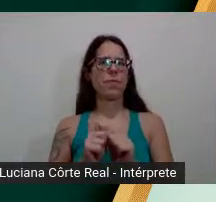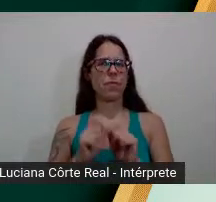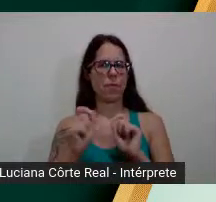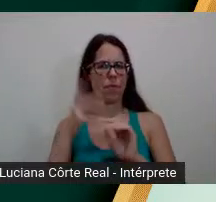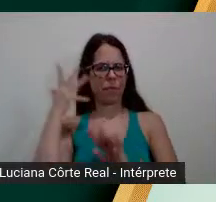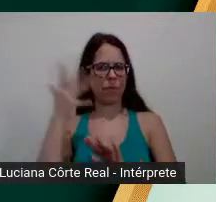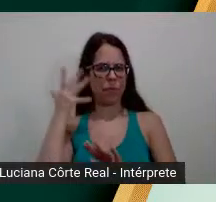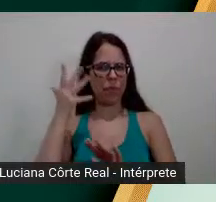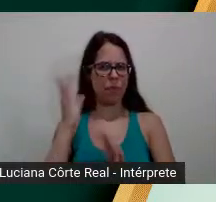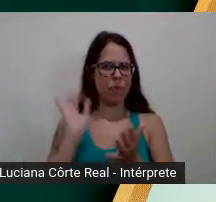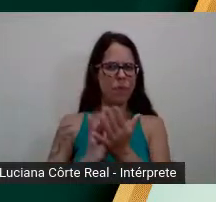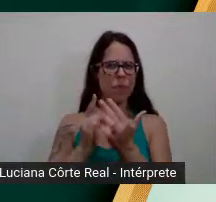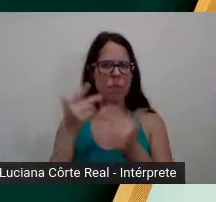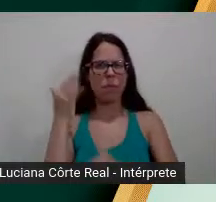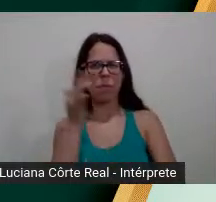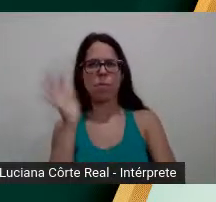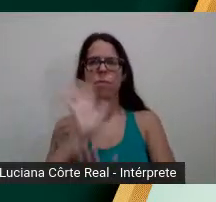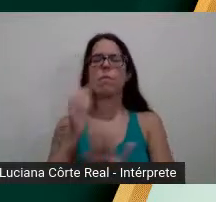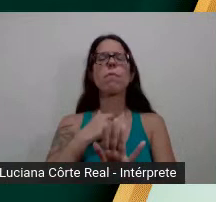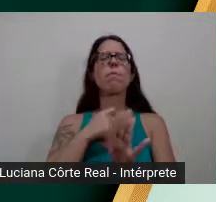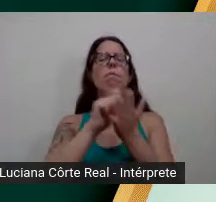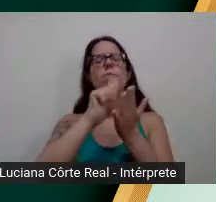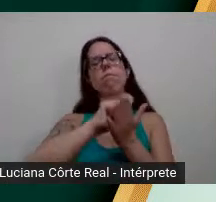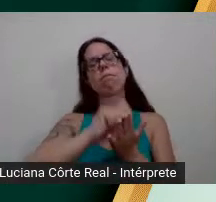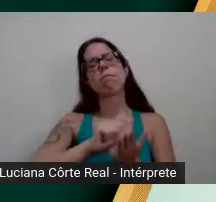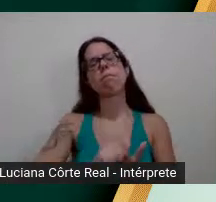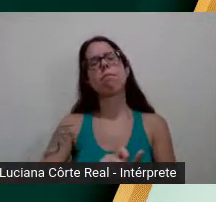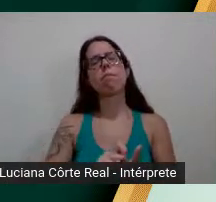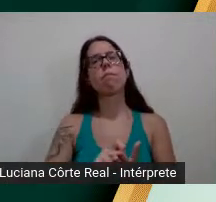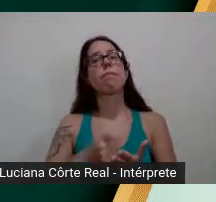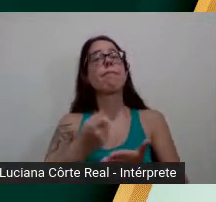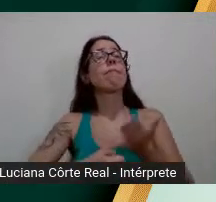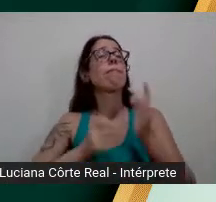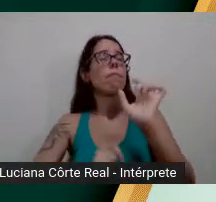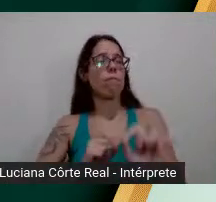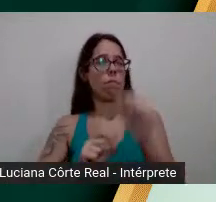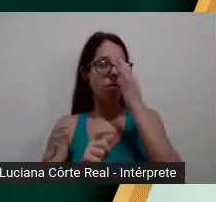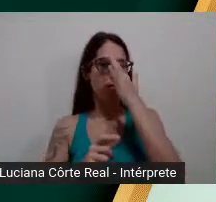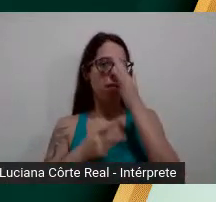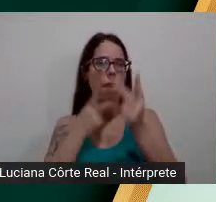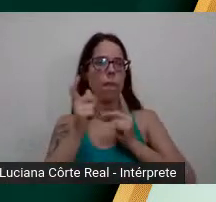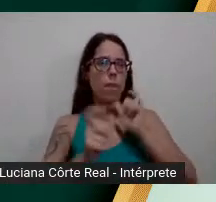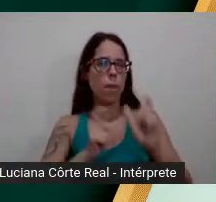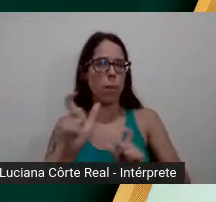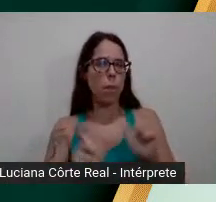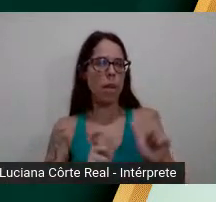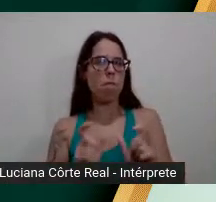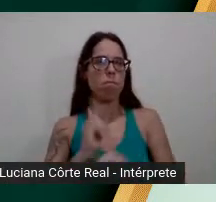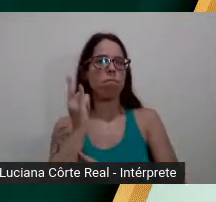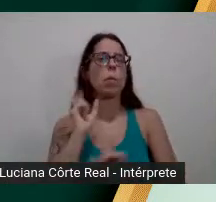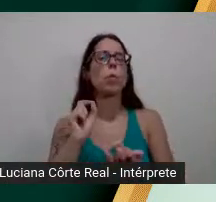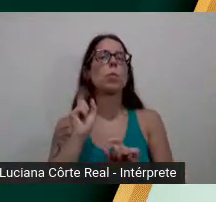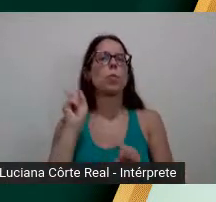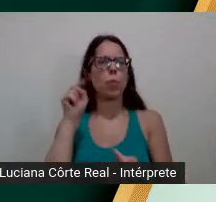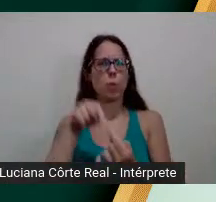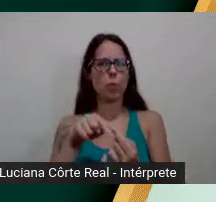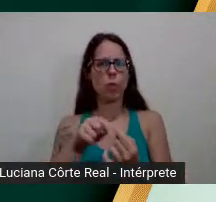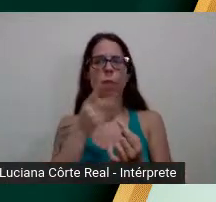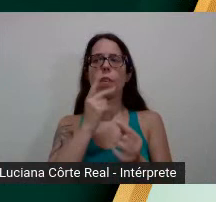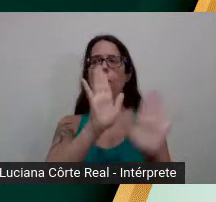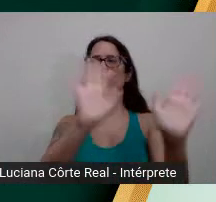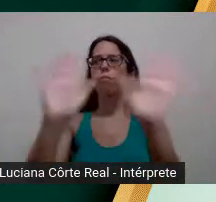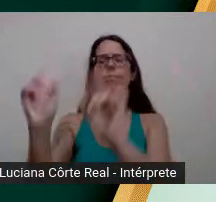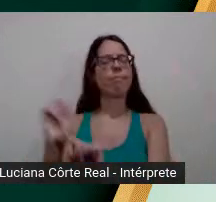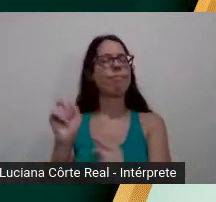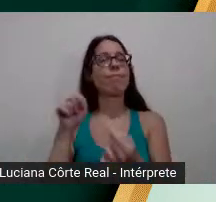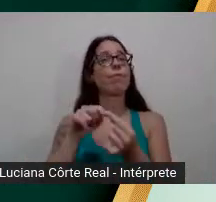tentar dar as últimas palavras, não de despedida, mas um até breve, porque eu tenho certeza